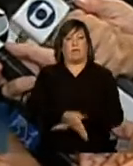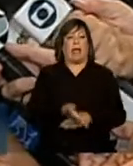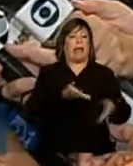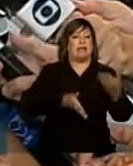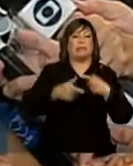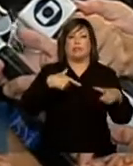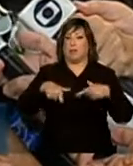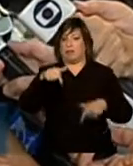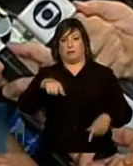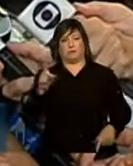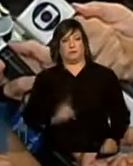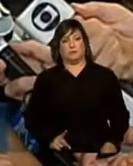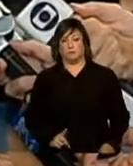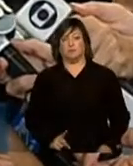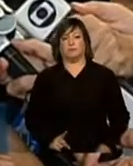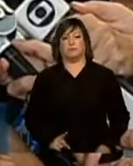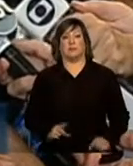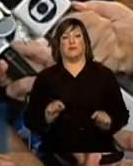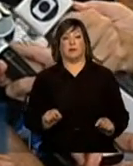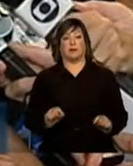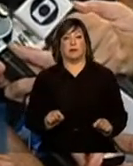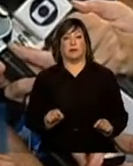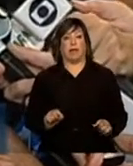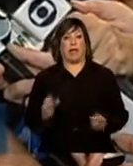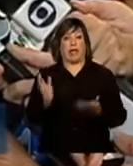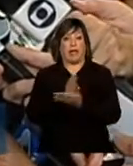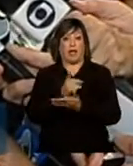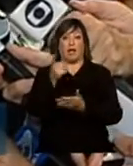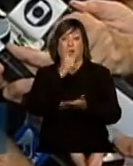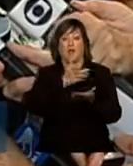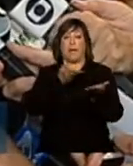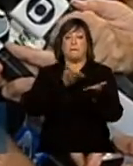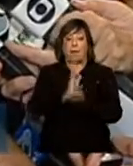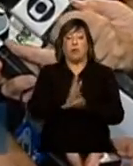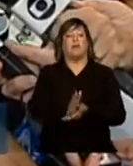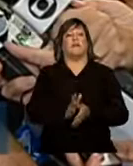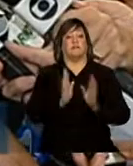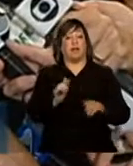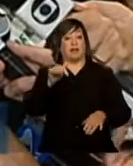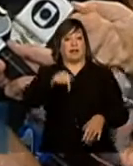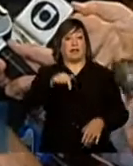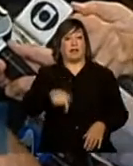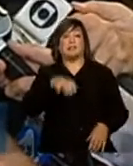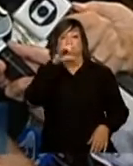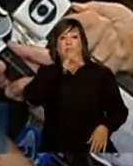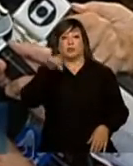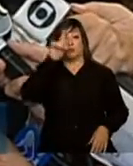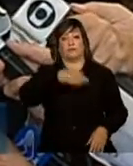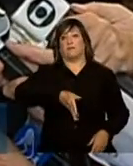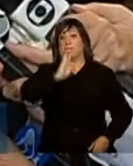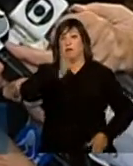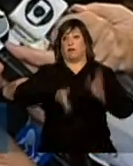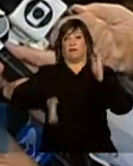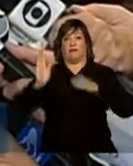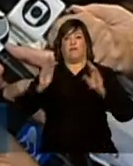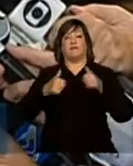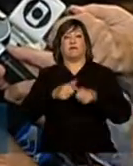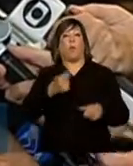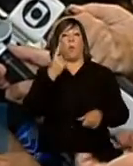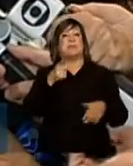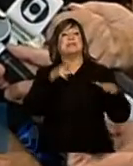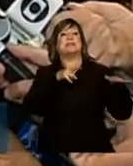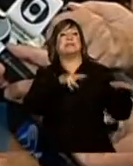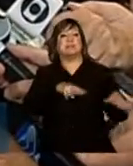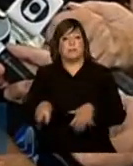atender nas unidades. Aqueles que são aprovados, partem já nesse fim de semana, ficarão durante pelo menos uma